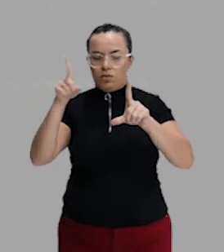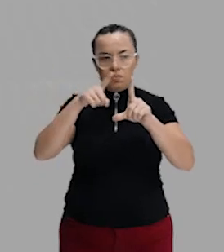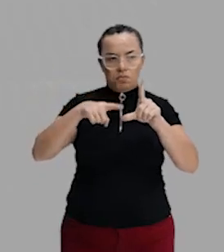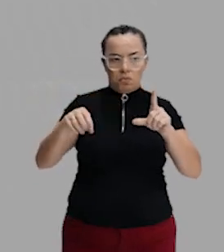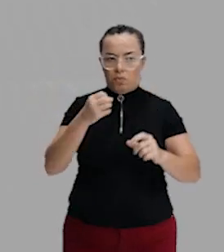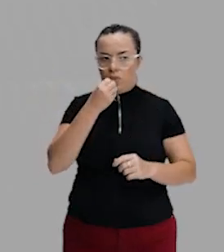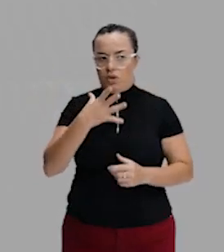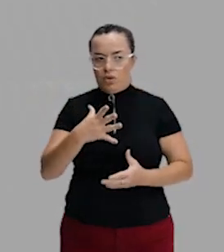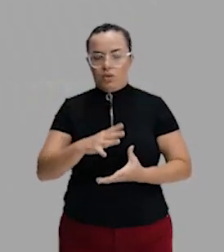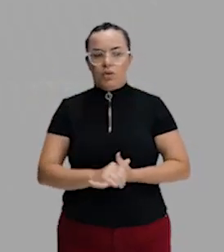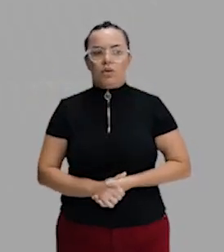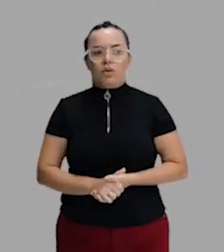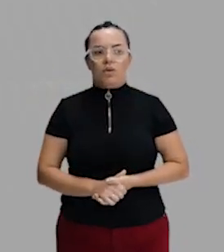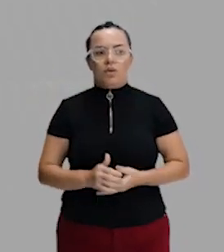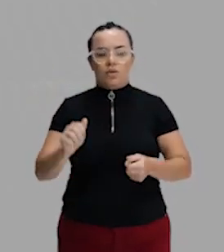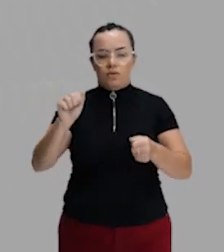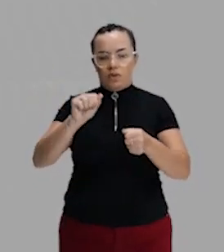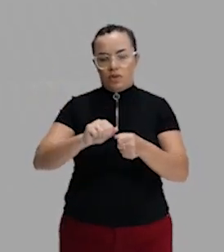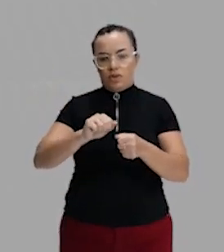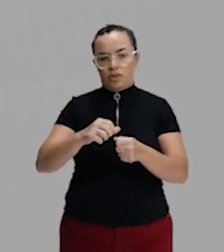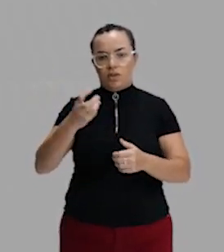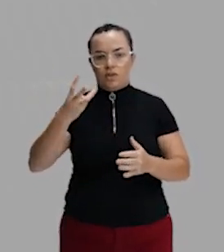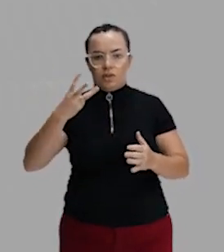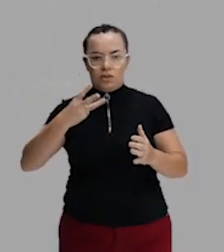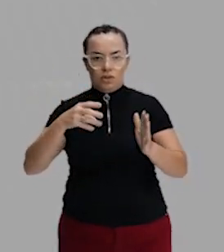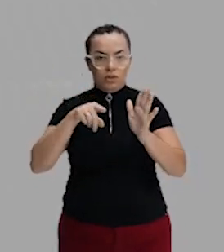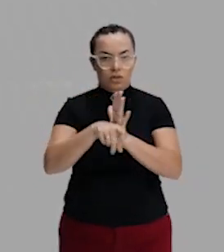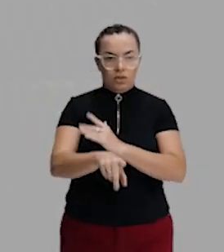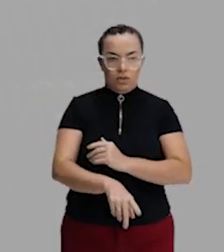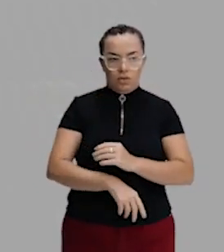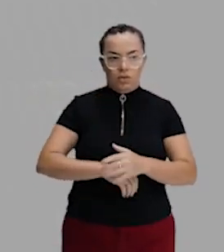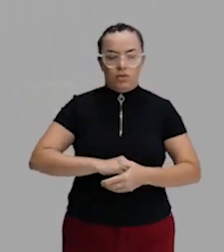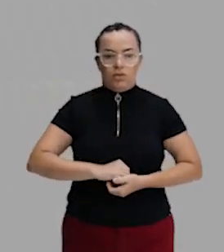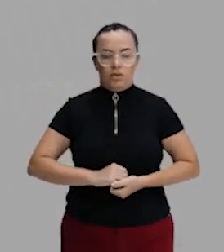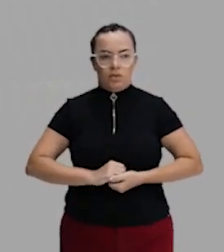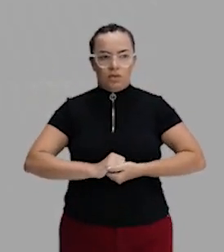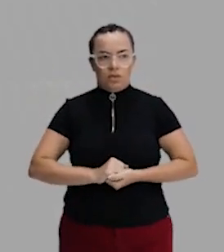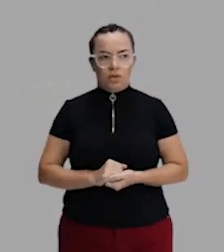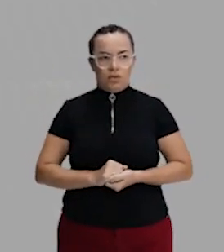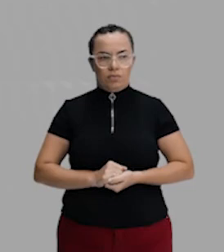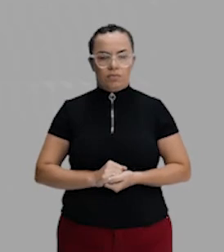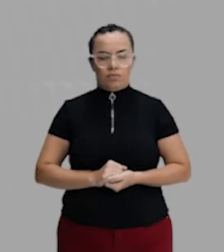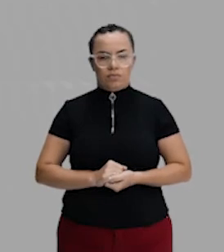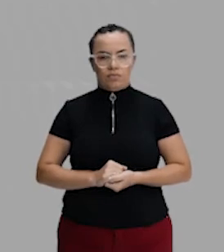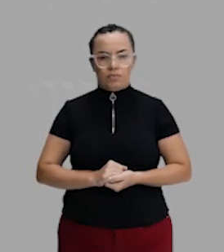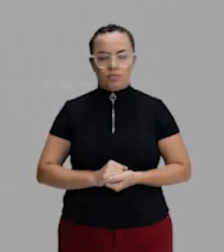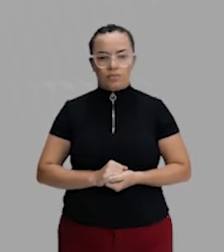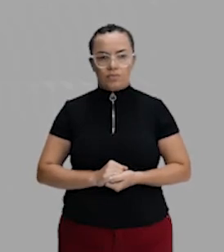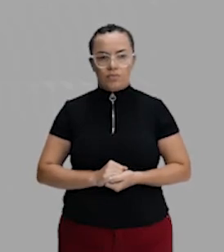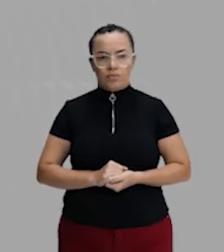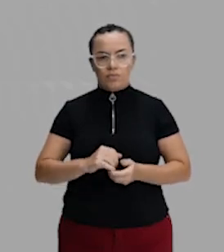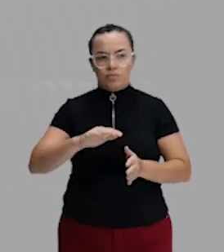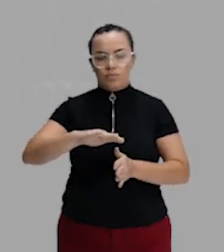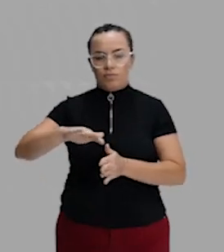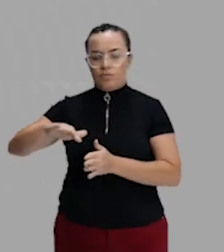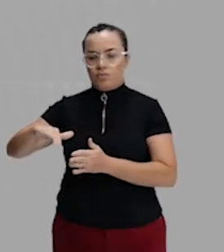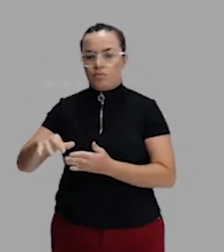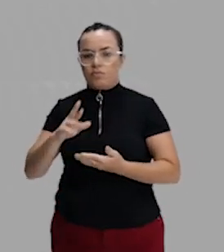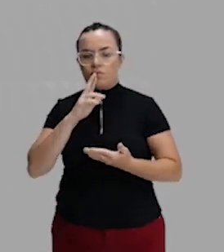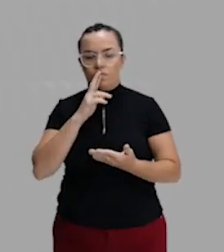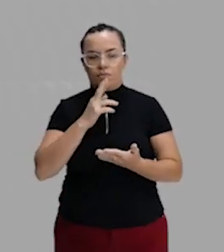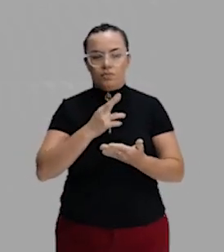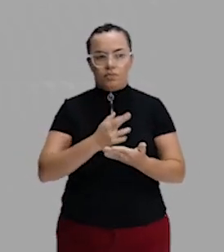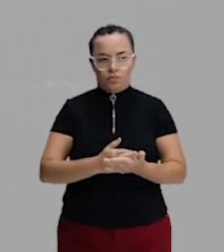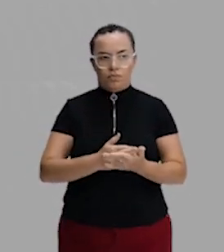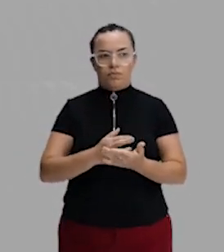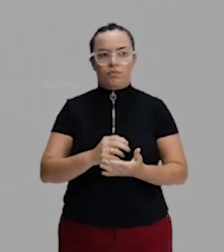Beleza, turminha? Vamos fazer aqui mais a terceira questão. Tá? Deixa eu criar aqui um espaço para a gente poder responder aqui a